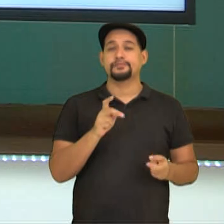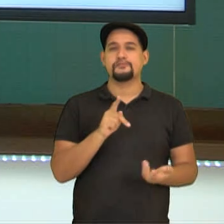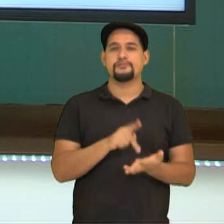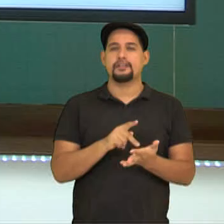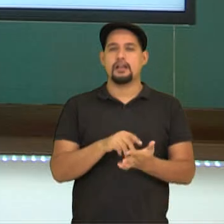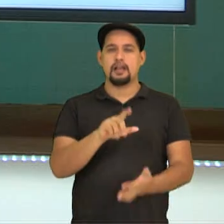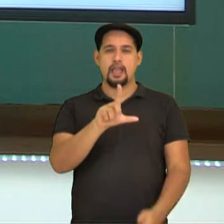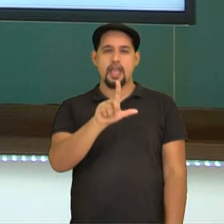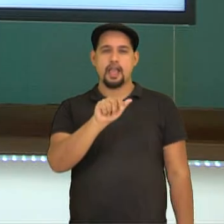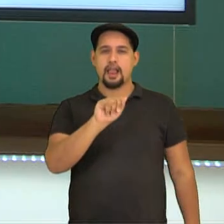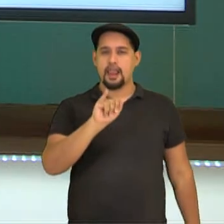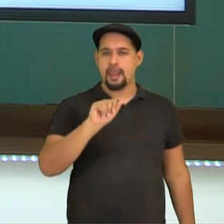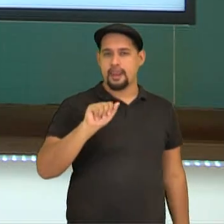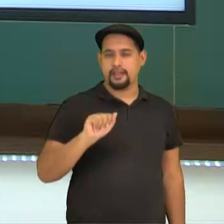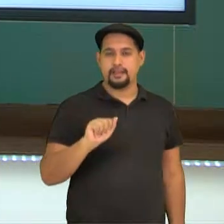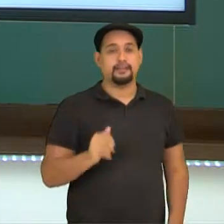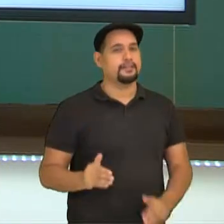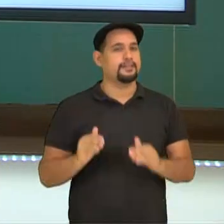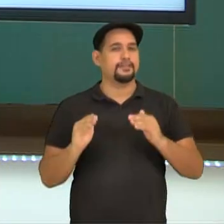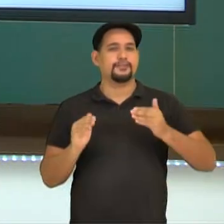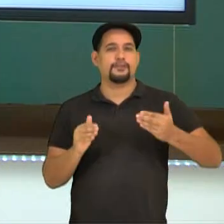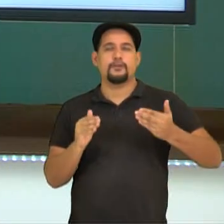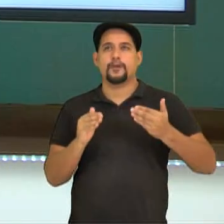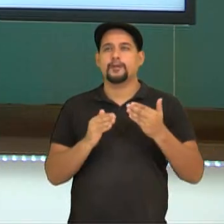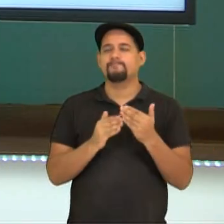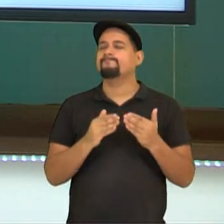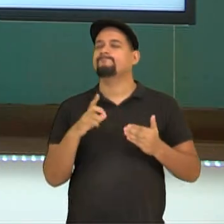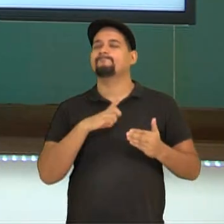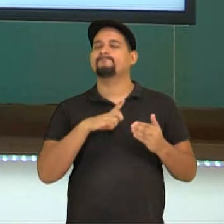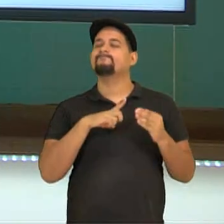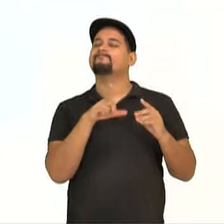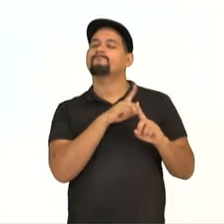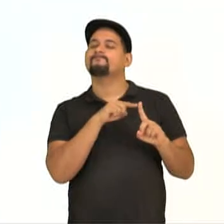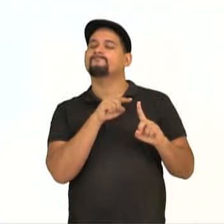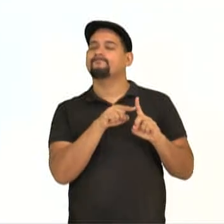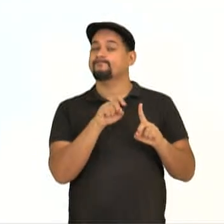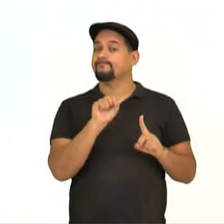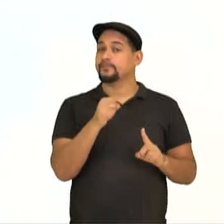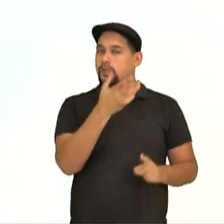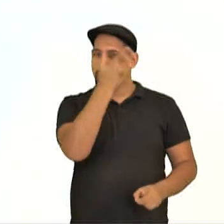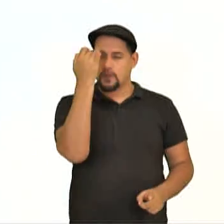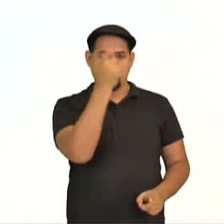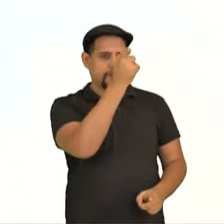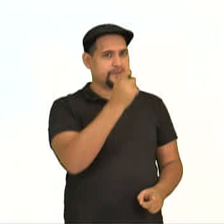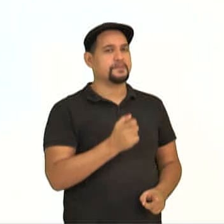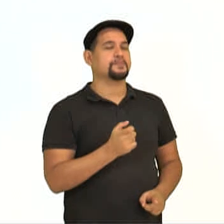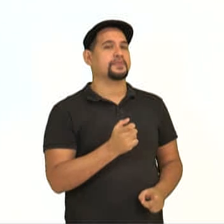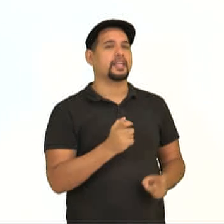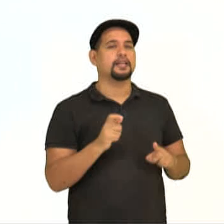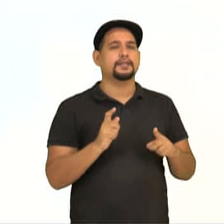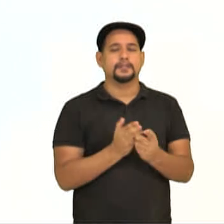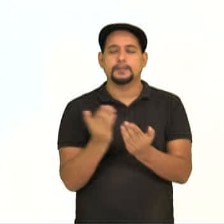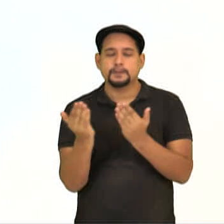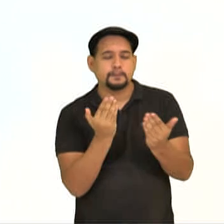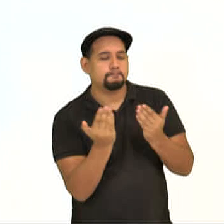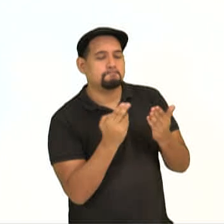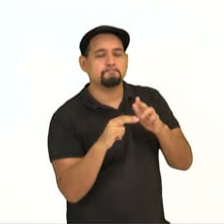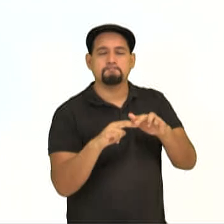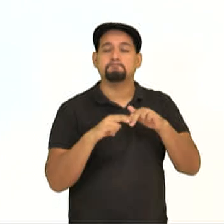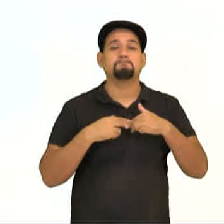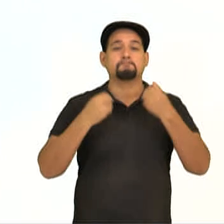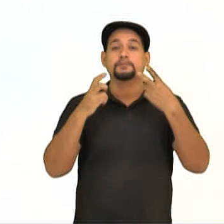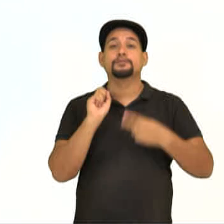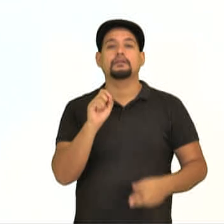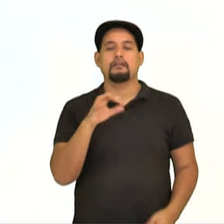a Lia está agora nos planos do nosso eu lírico. Se consultar a razão, digo